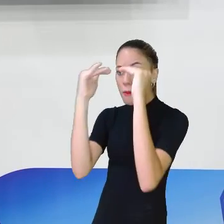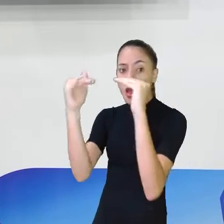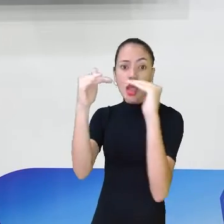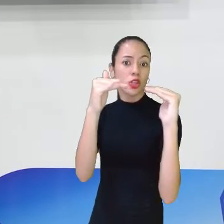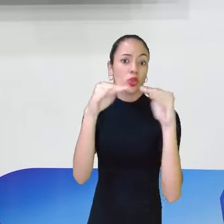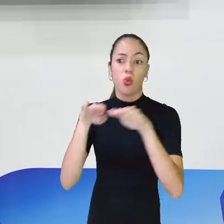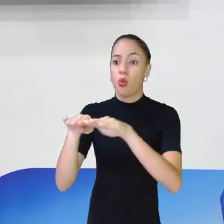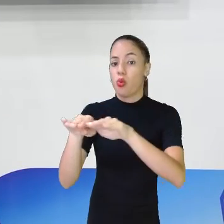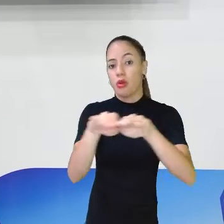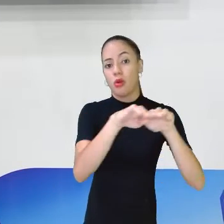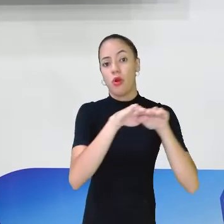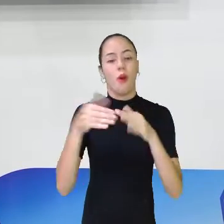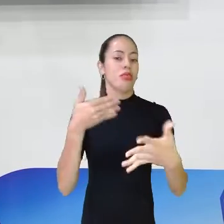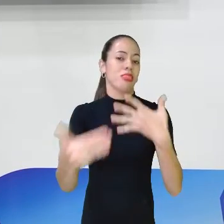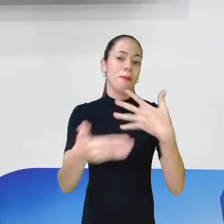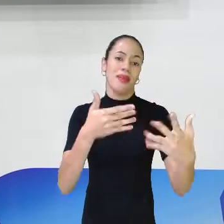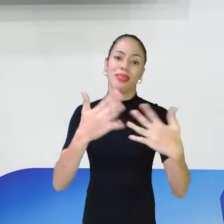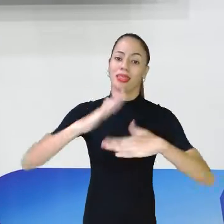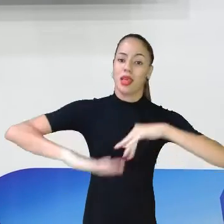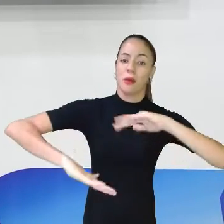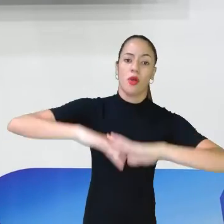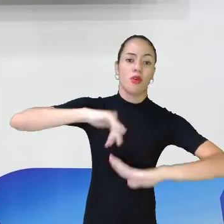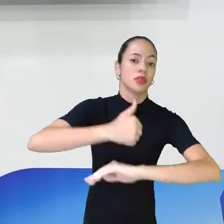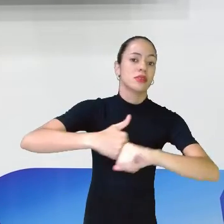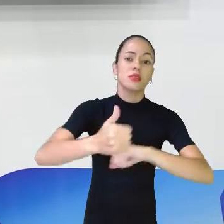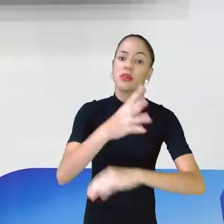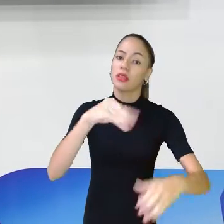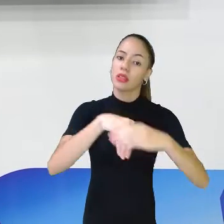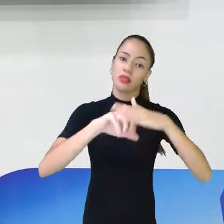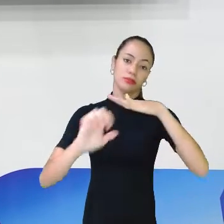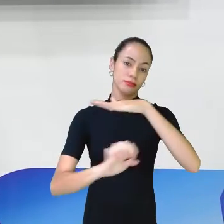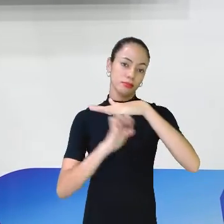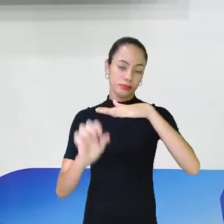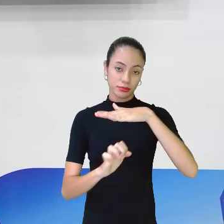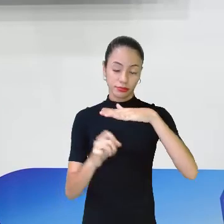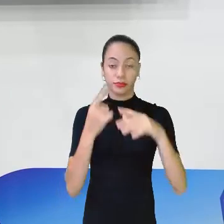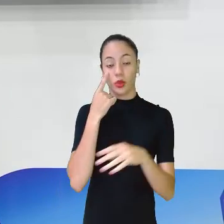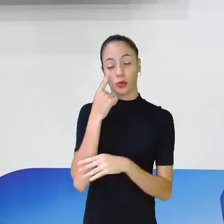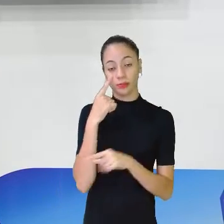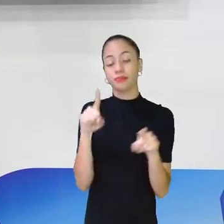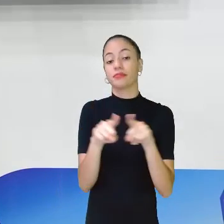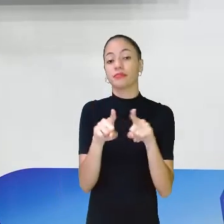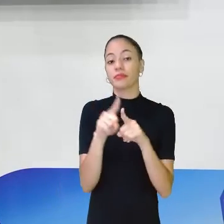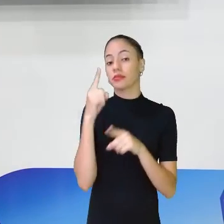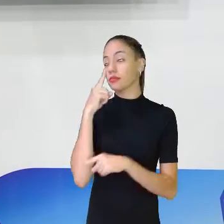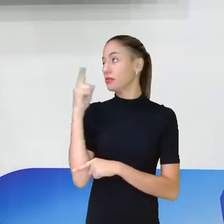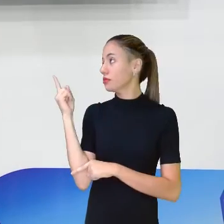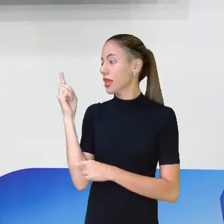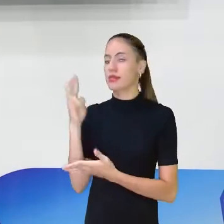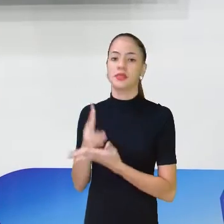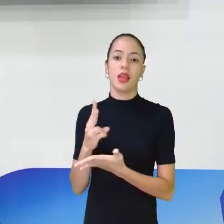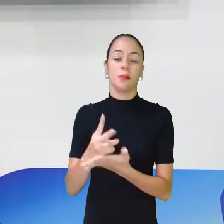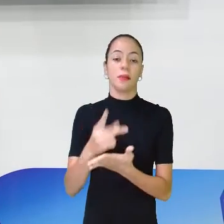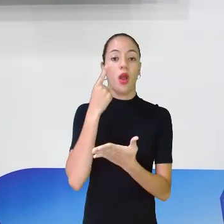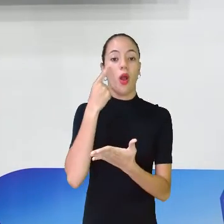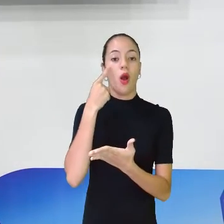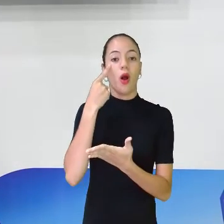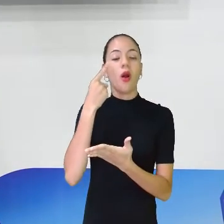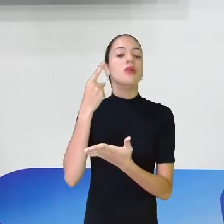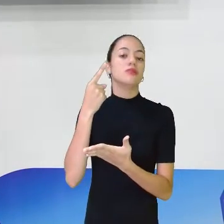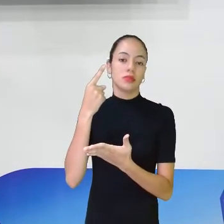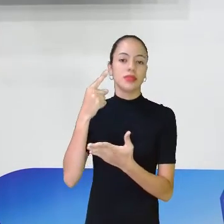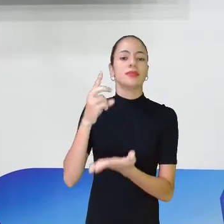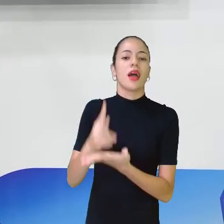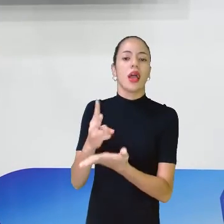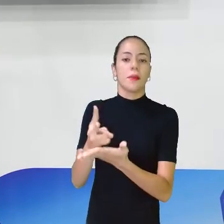exerce dentro daquela empresa. Aí também tem o quê? A questão de sempre que puder, colabore e ofereça